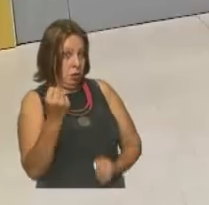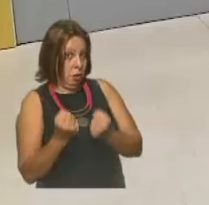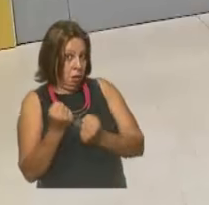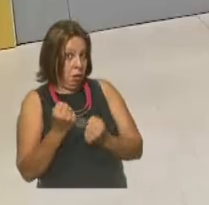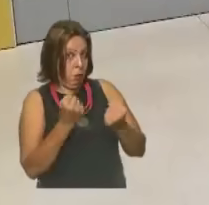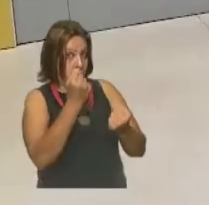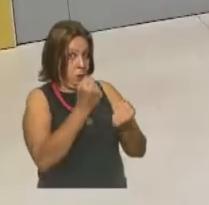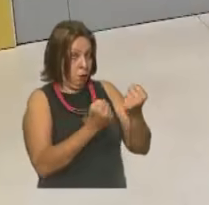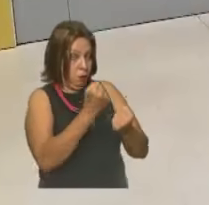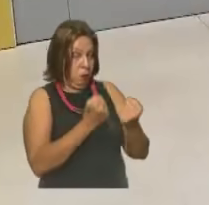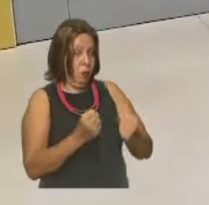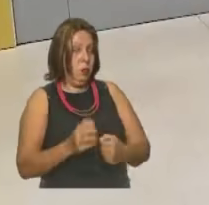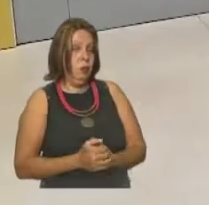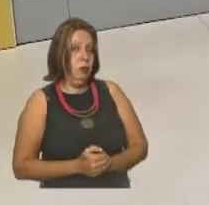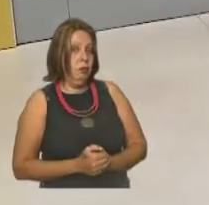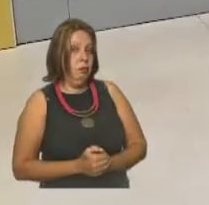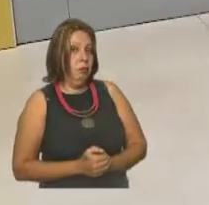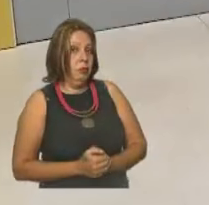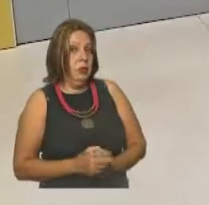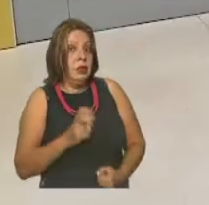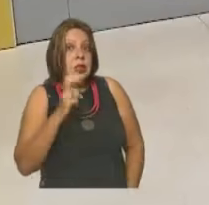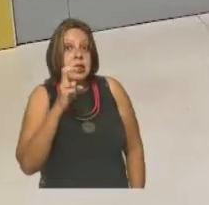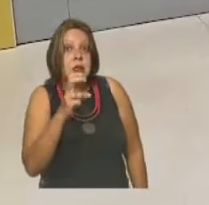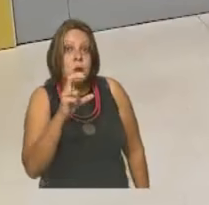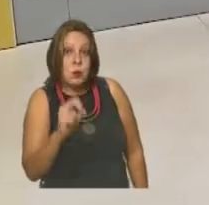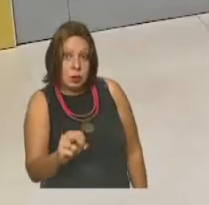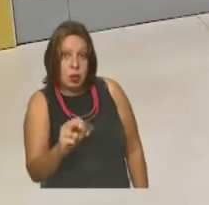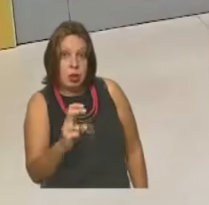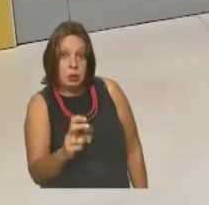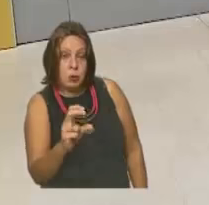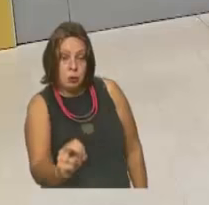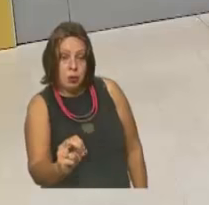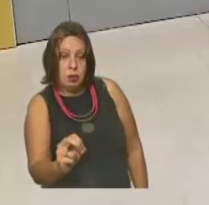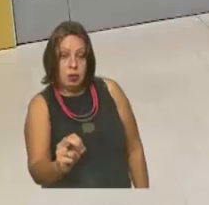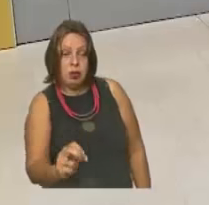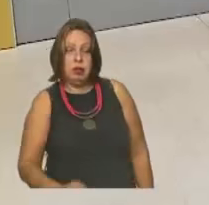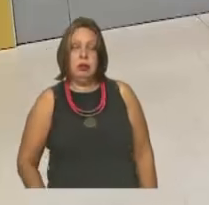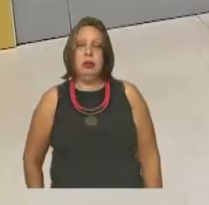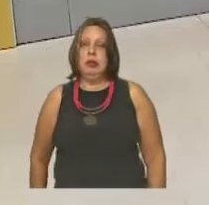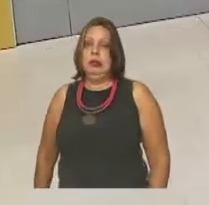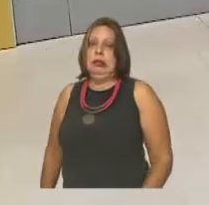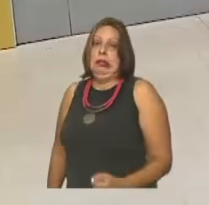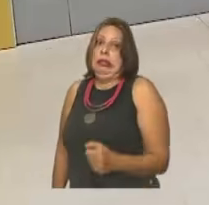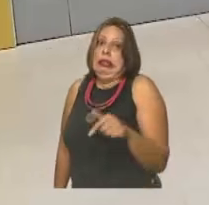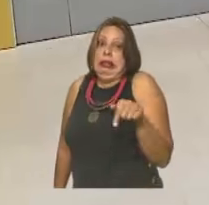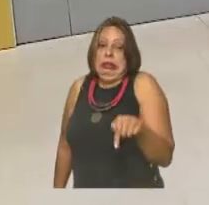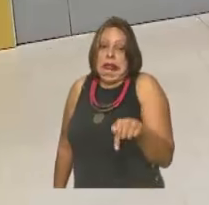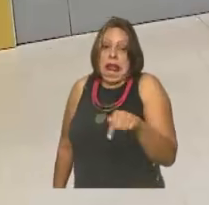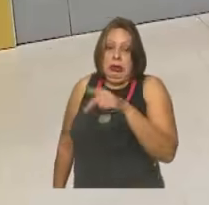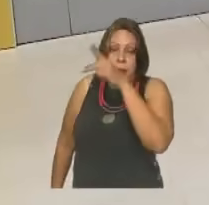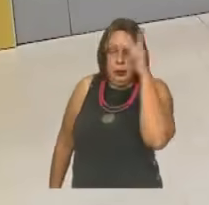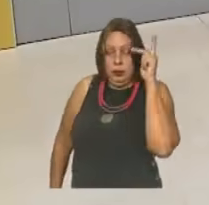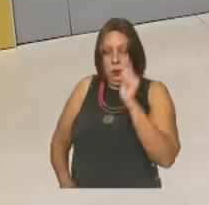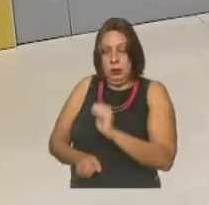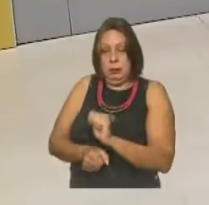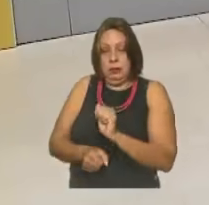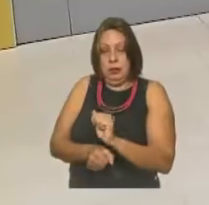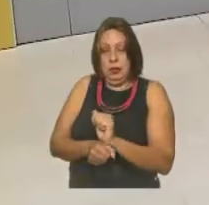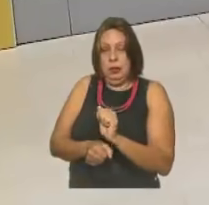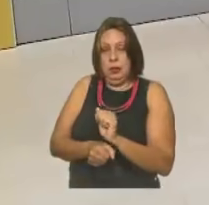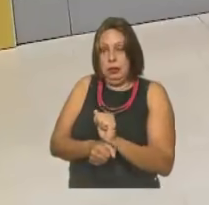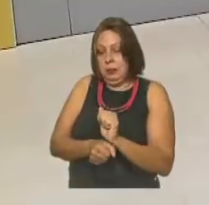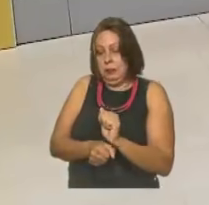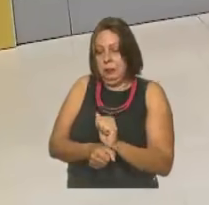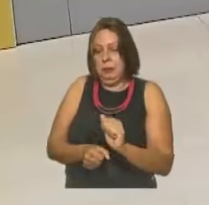um Fiat Mobi e um Renault Kwid. 50, 50, 50. Sete títulos na